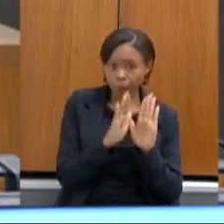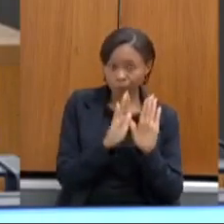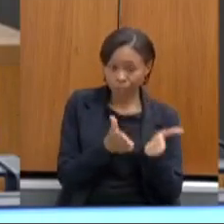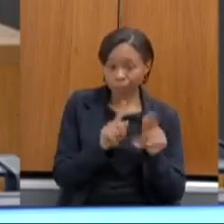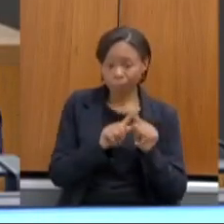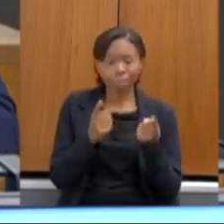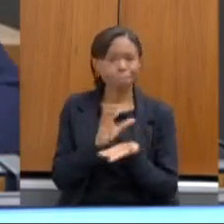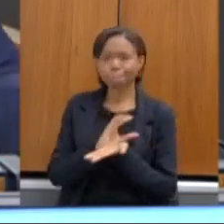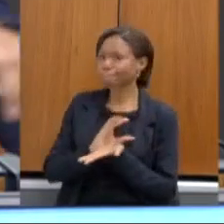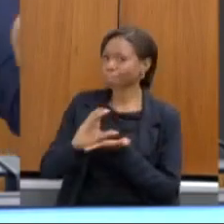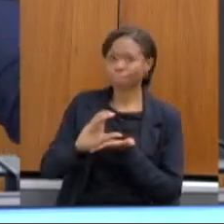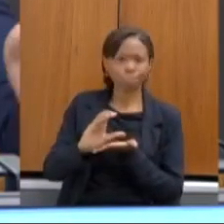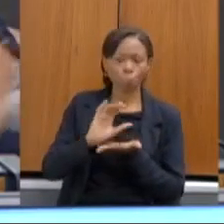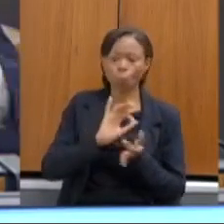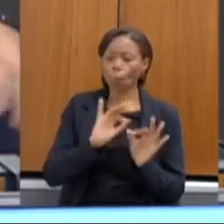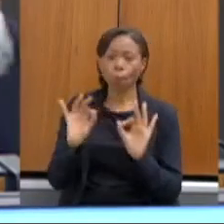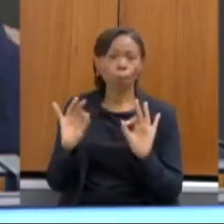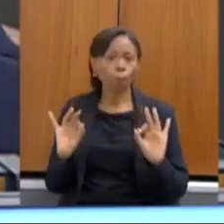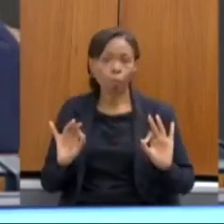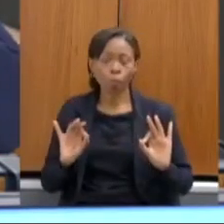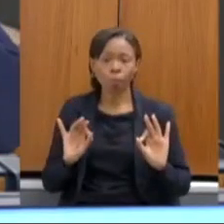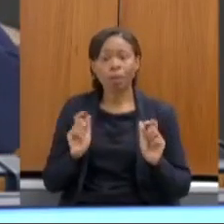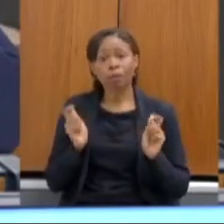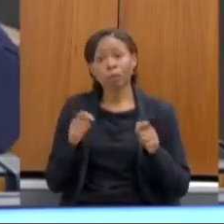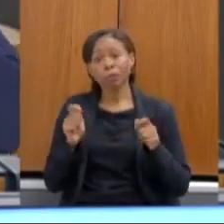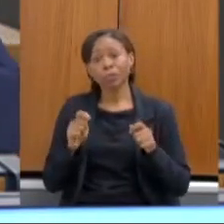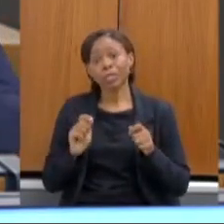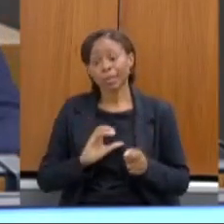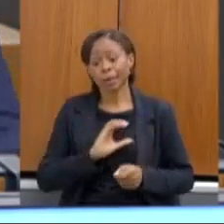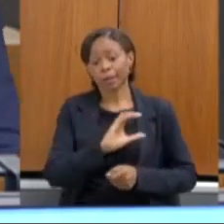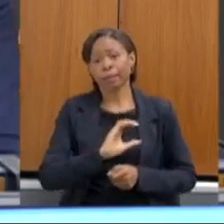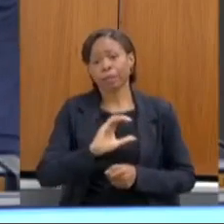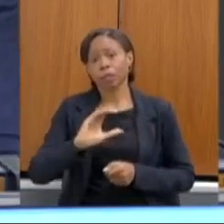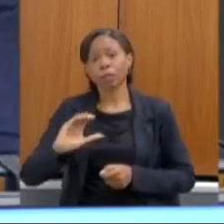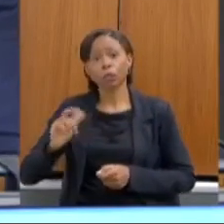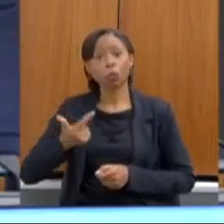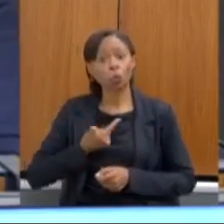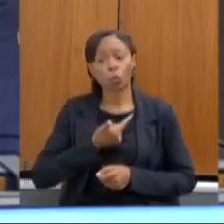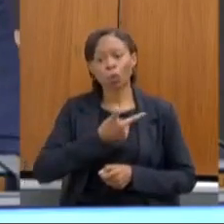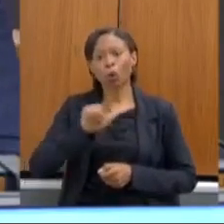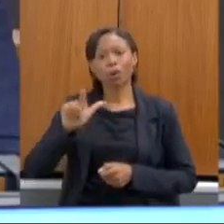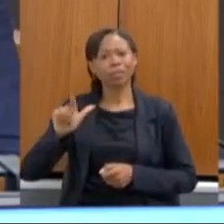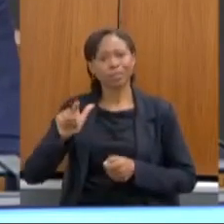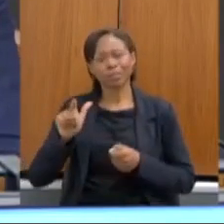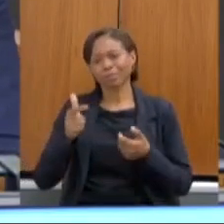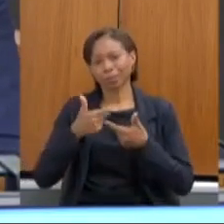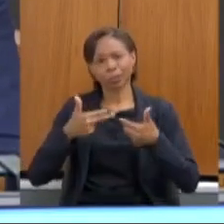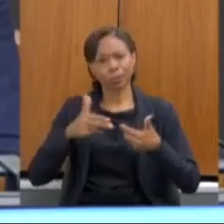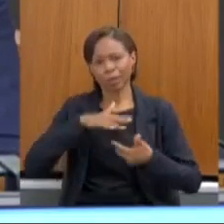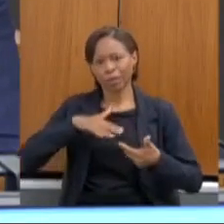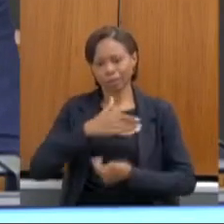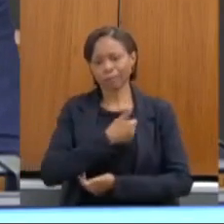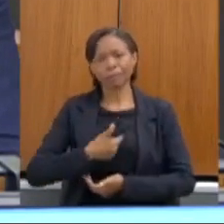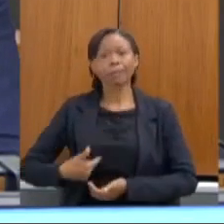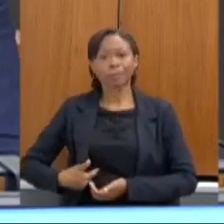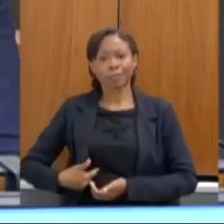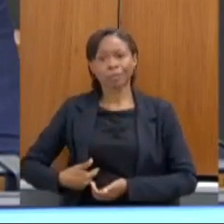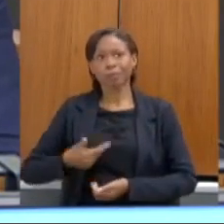são recursos poderiam estar atendendo outras rubricas de governo ainda mais